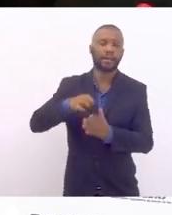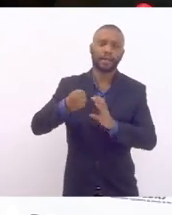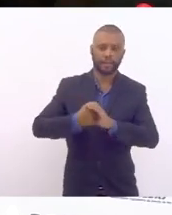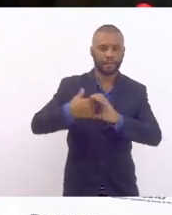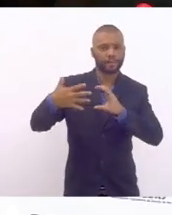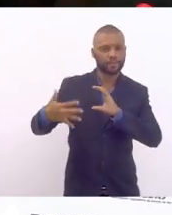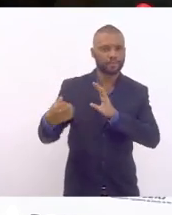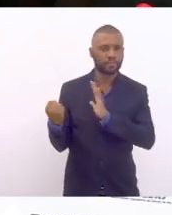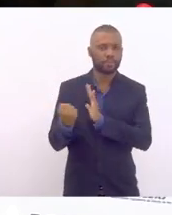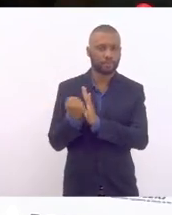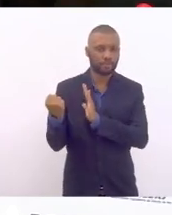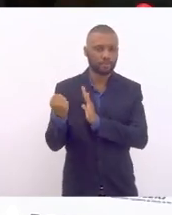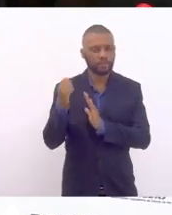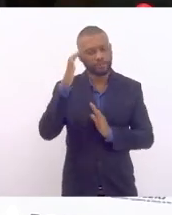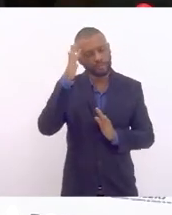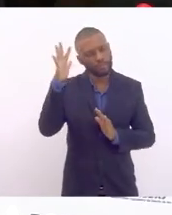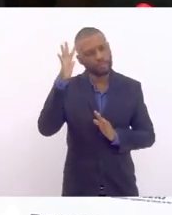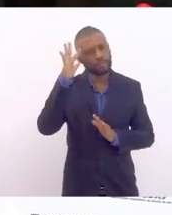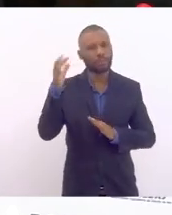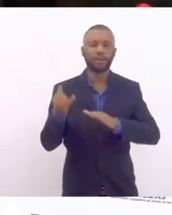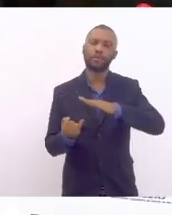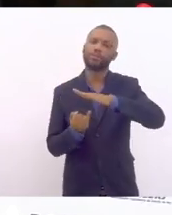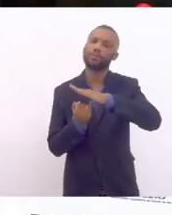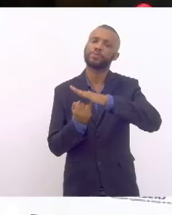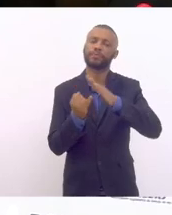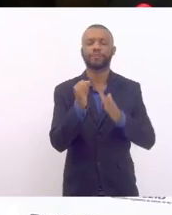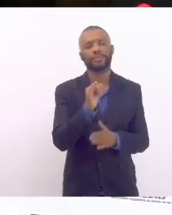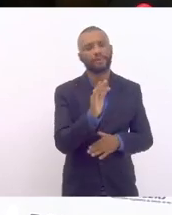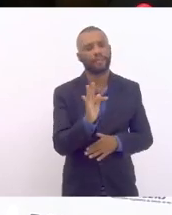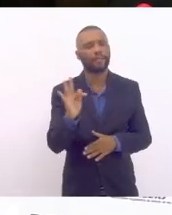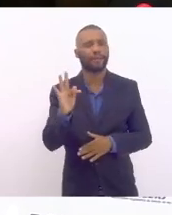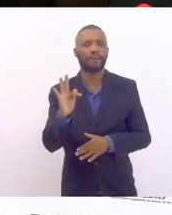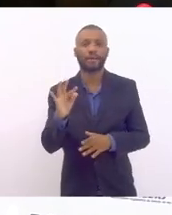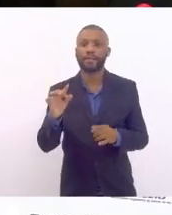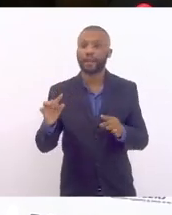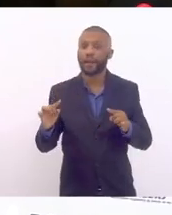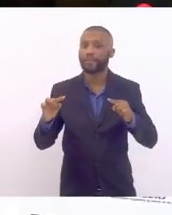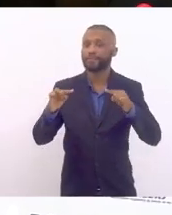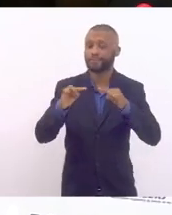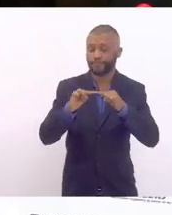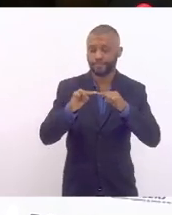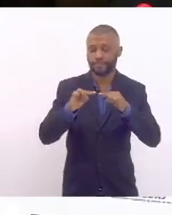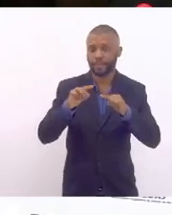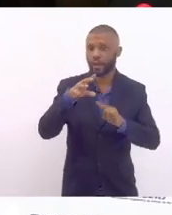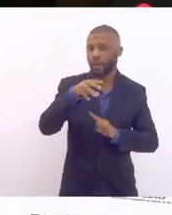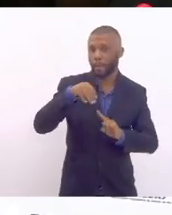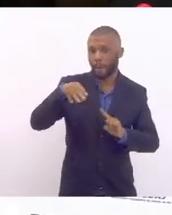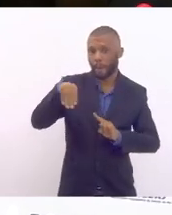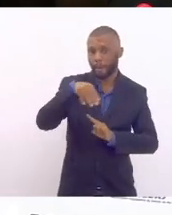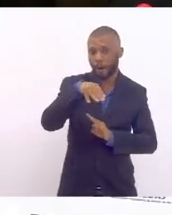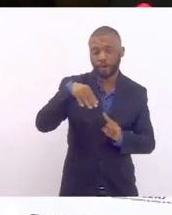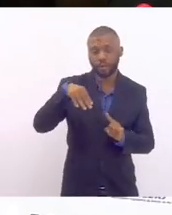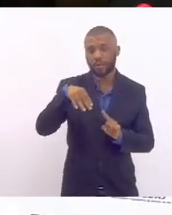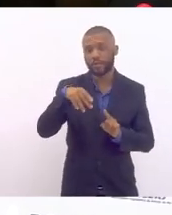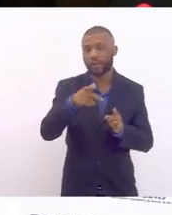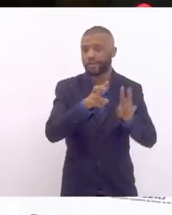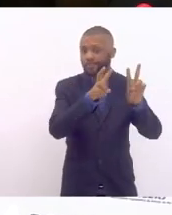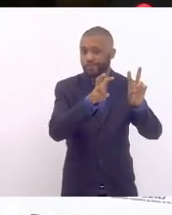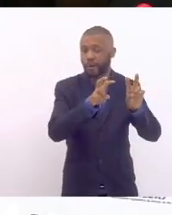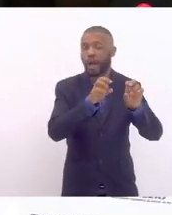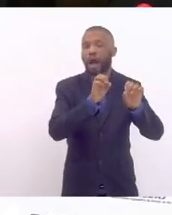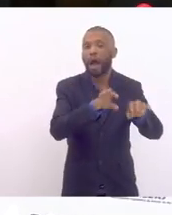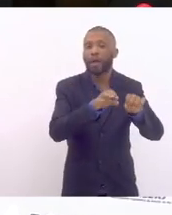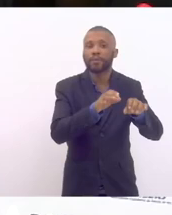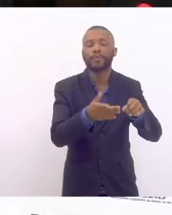Roberto Imagina os institutos federais também que tem a verticalização de ensino como uma bandeira pegando da Educação Básica